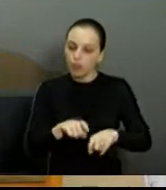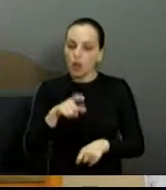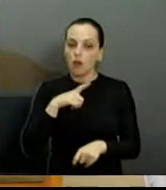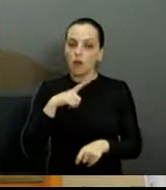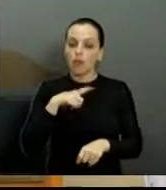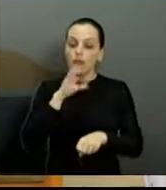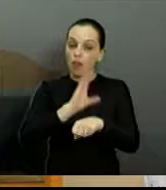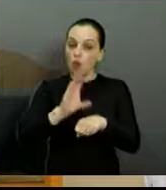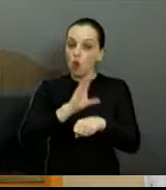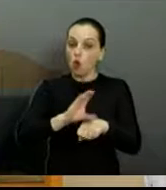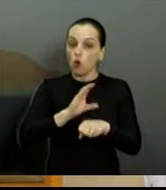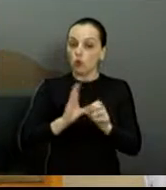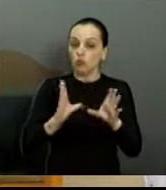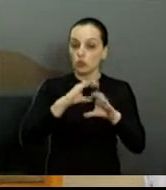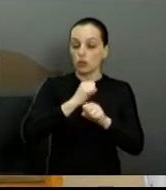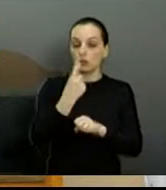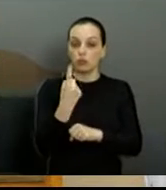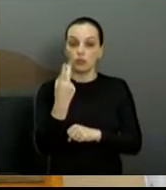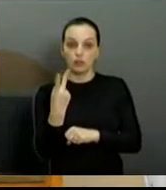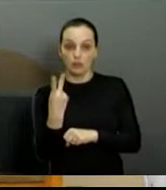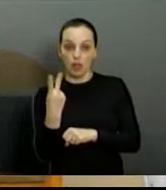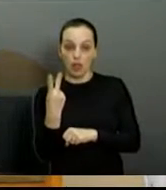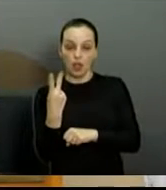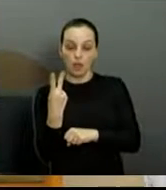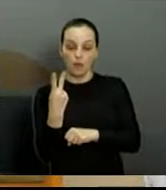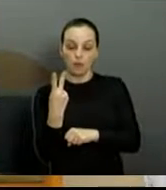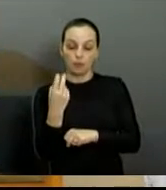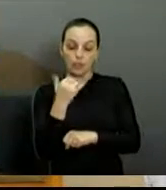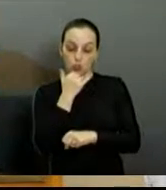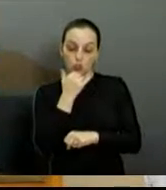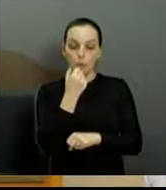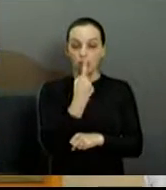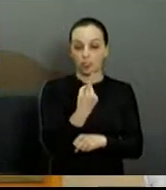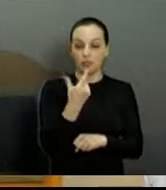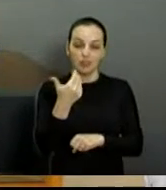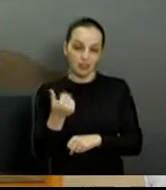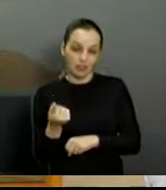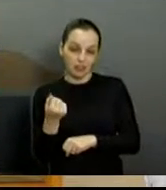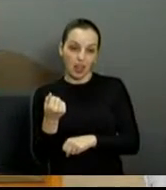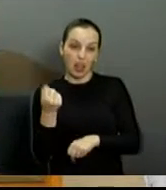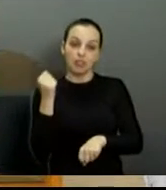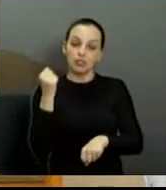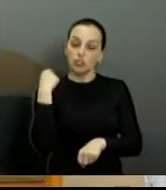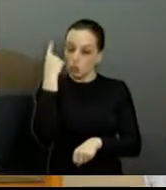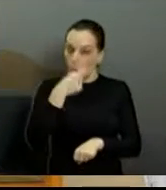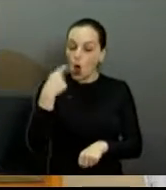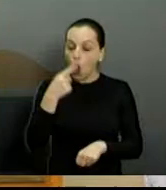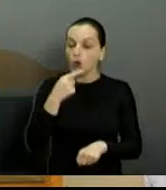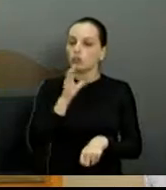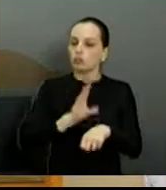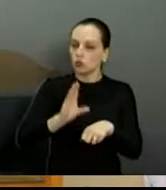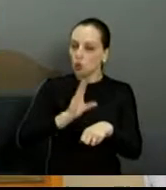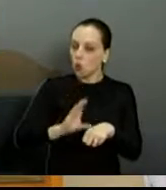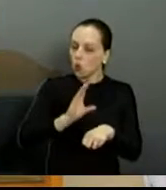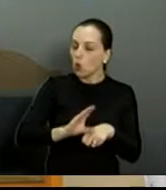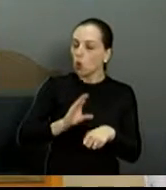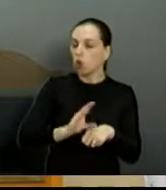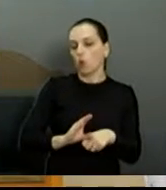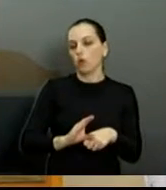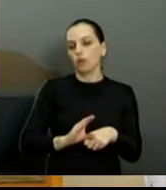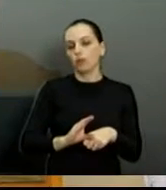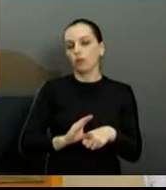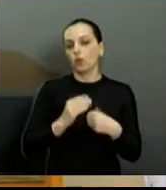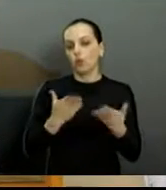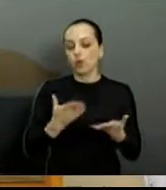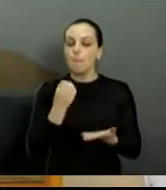16 horas possuem ensinamento técnico teórico esse tipo de aprendizado será melhorar um método de